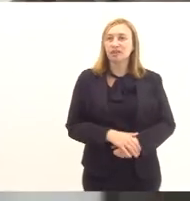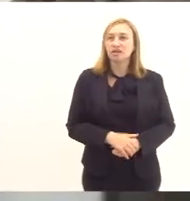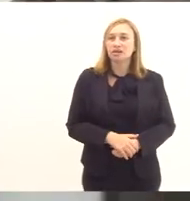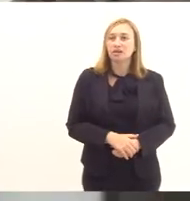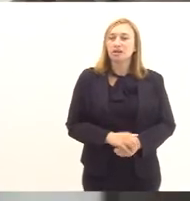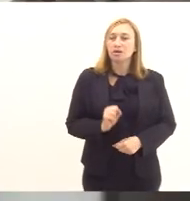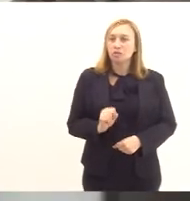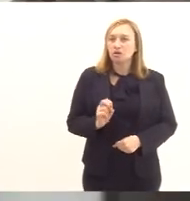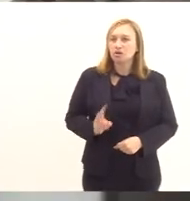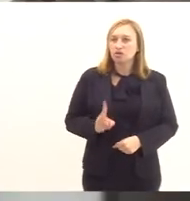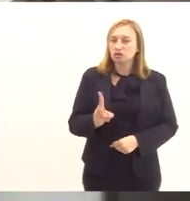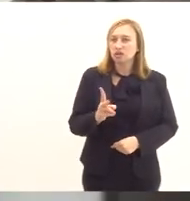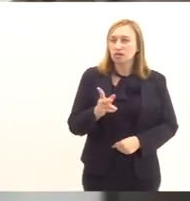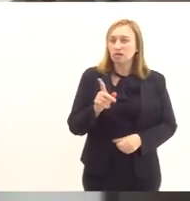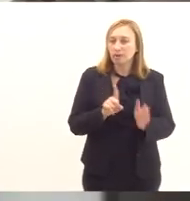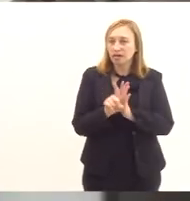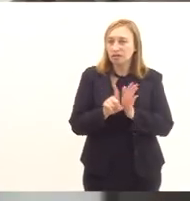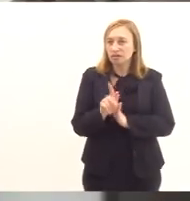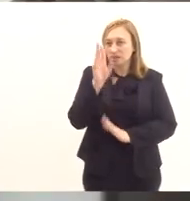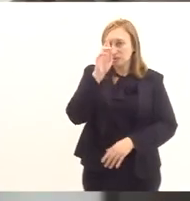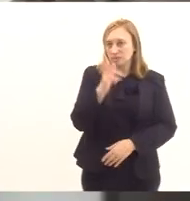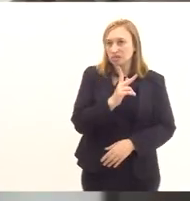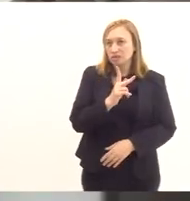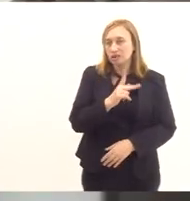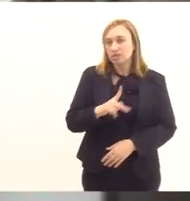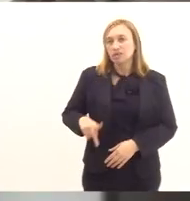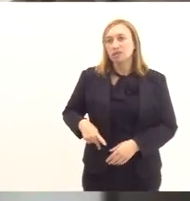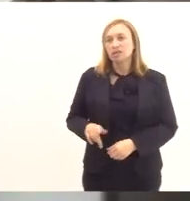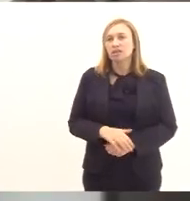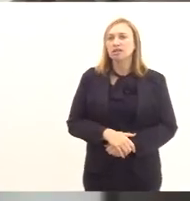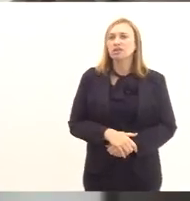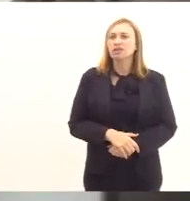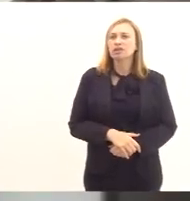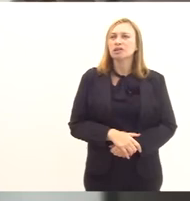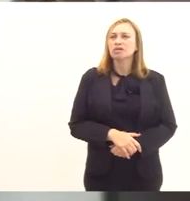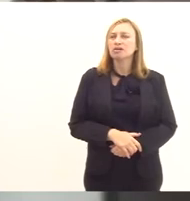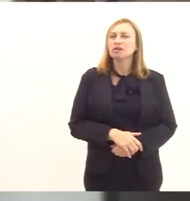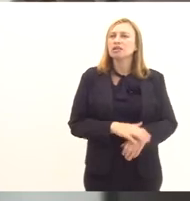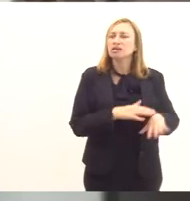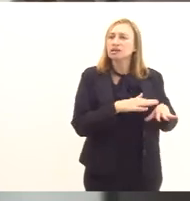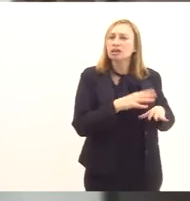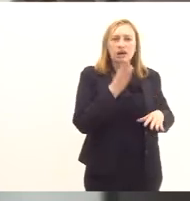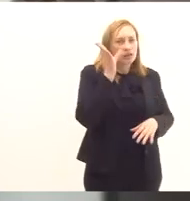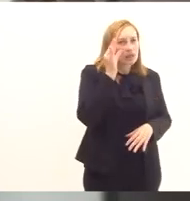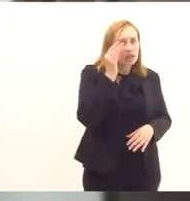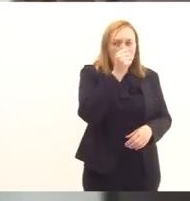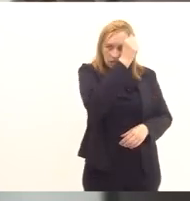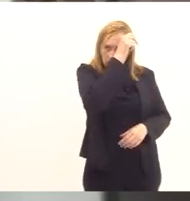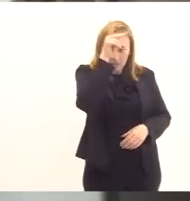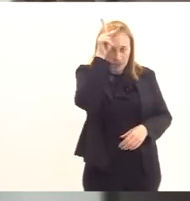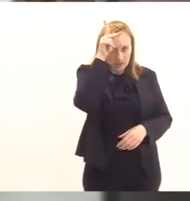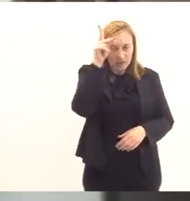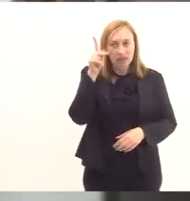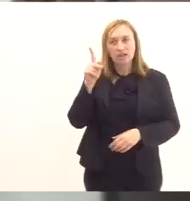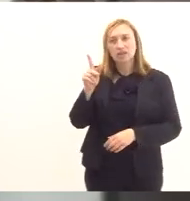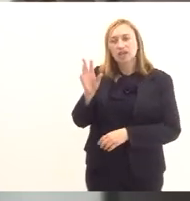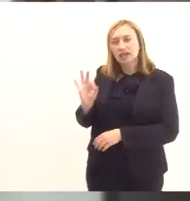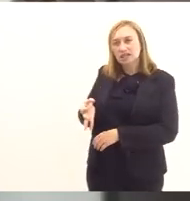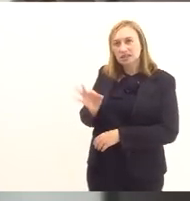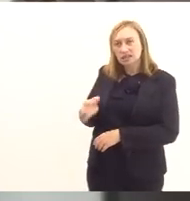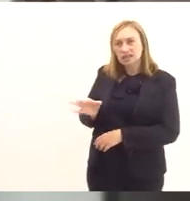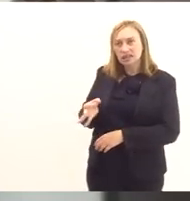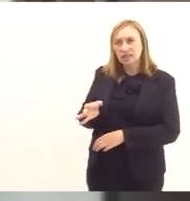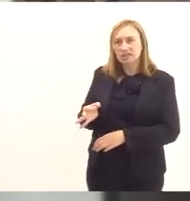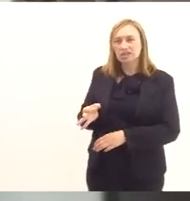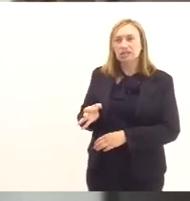posso a partir deste momento presente há entre entre a manifestação de interesse da Prefeitura e adesão de fato